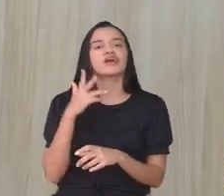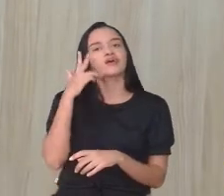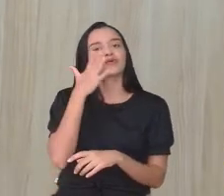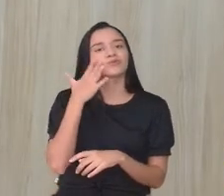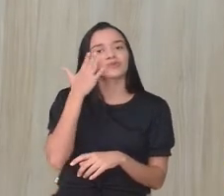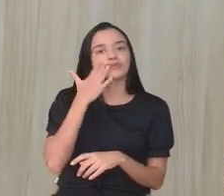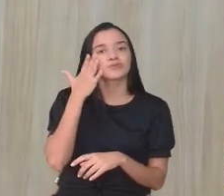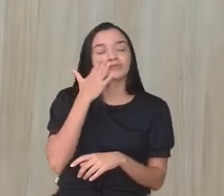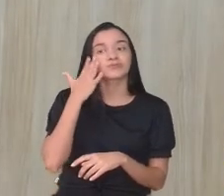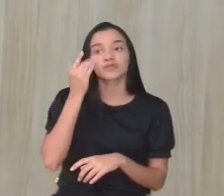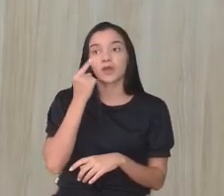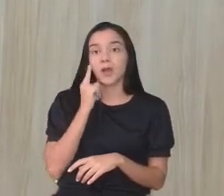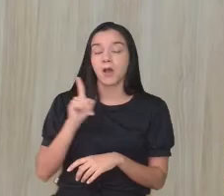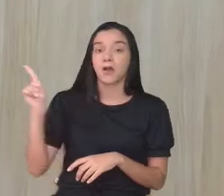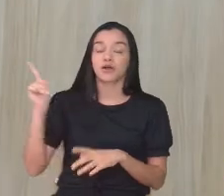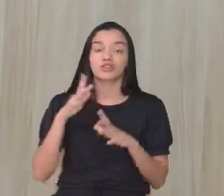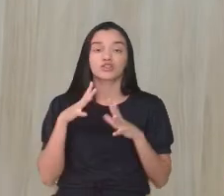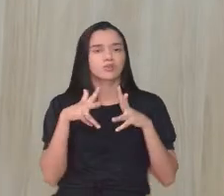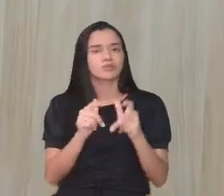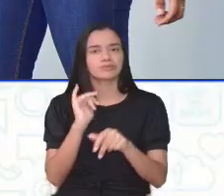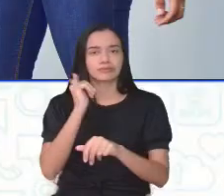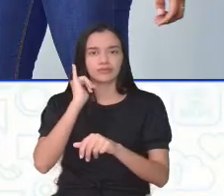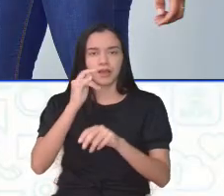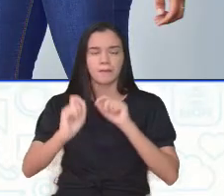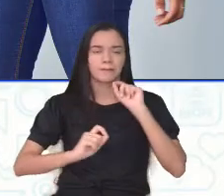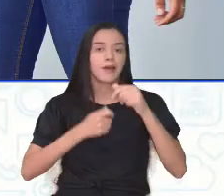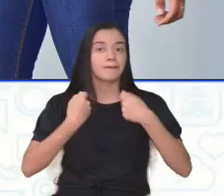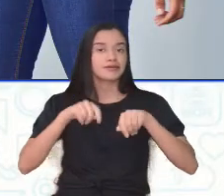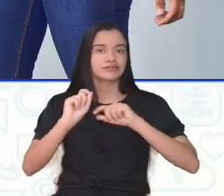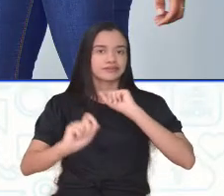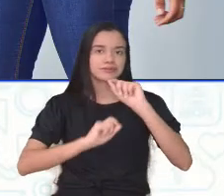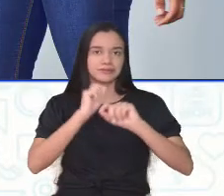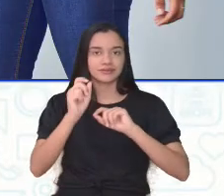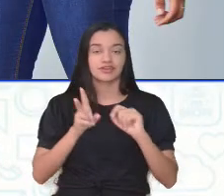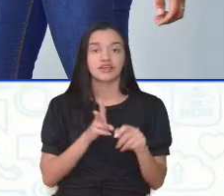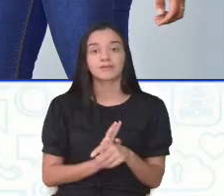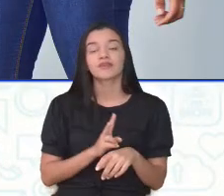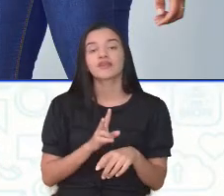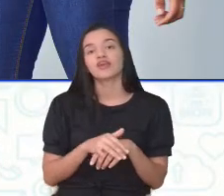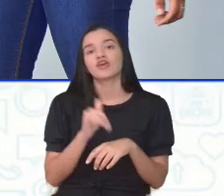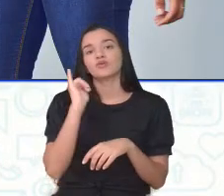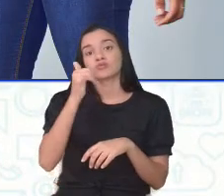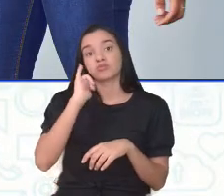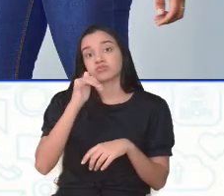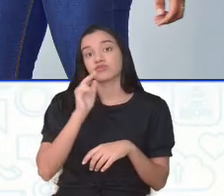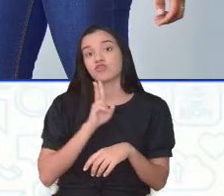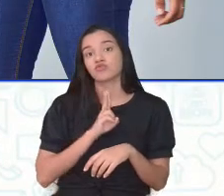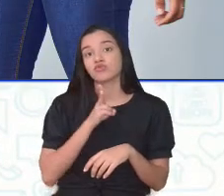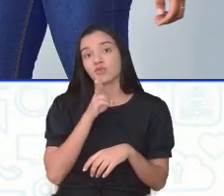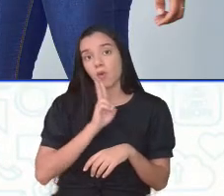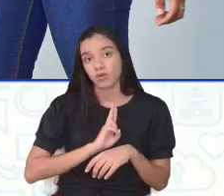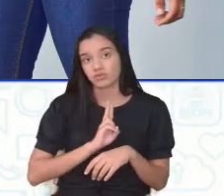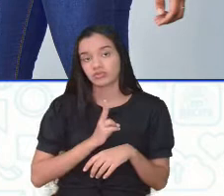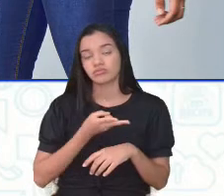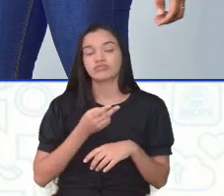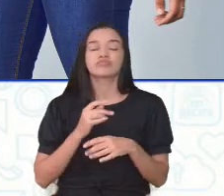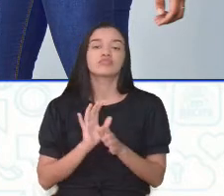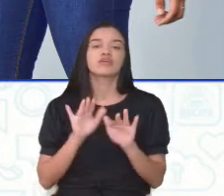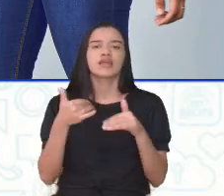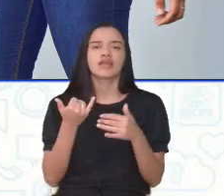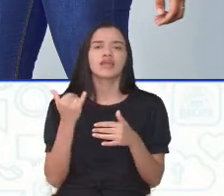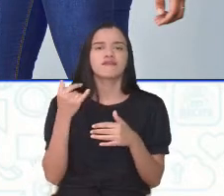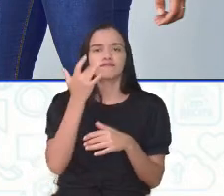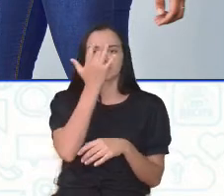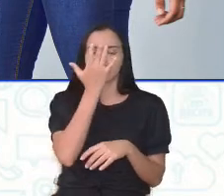do discurso. Ó. Todo texto narrativo precisa de uma voz. Essa voz contará a história para o público, né? E é